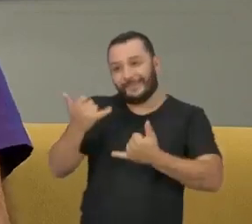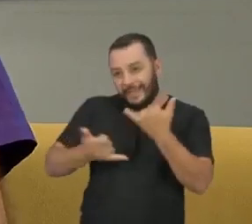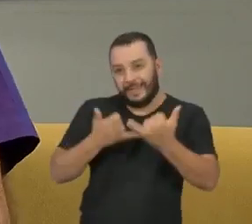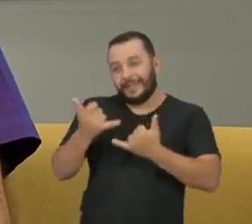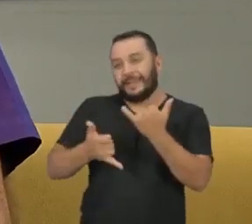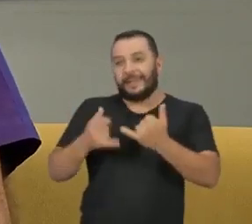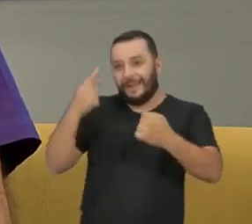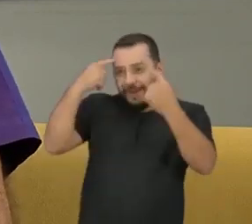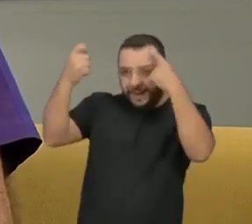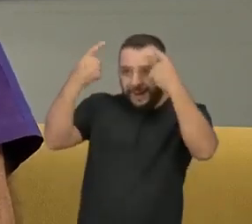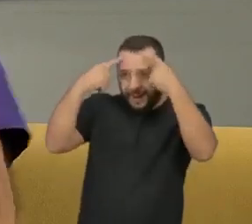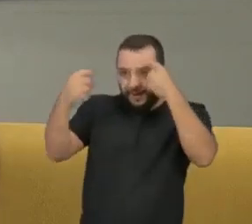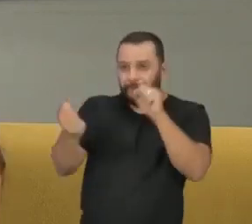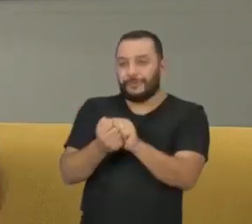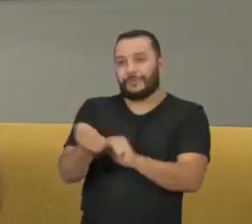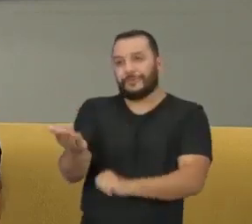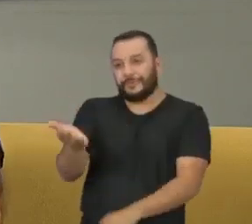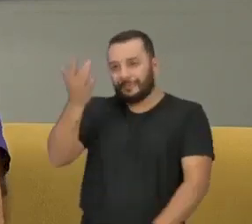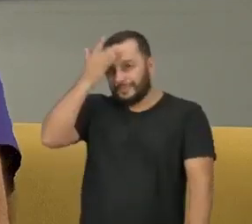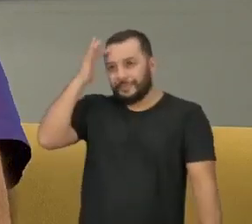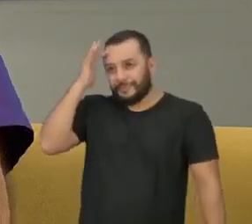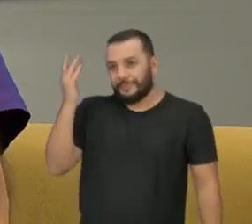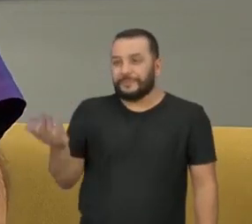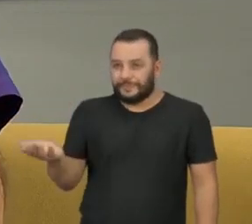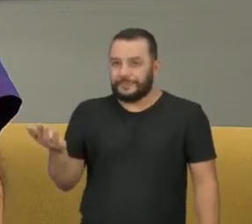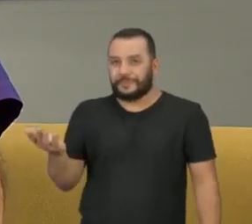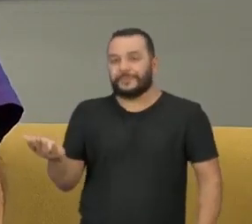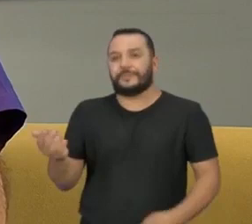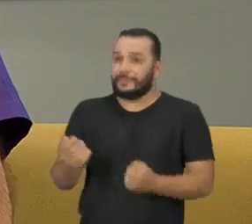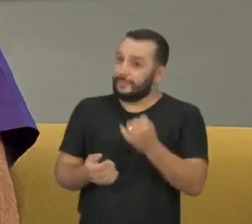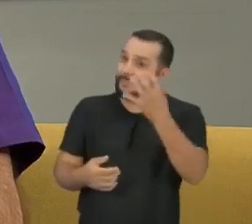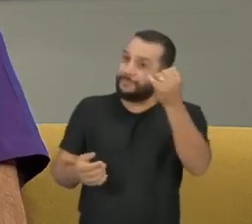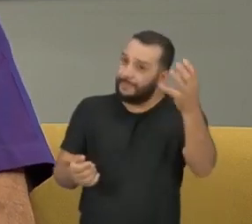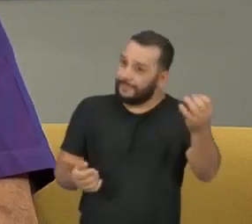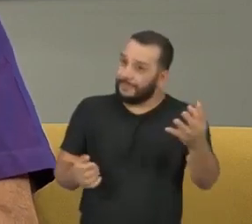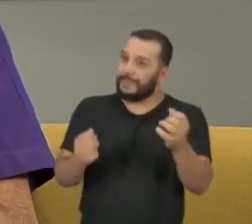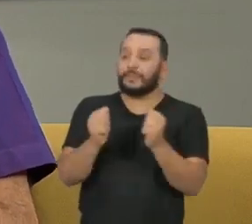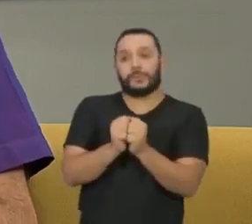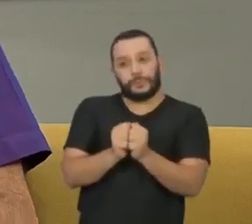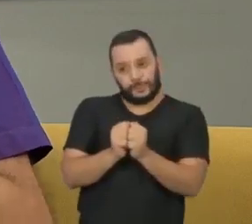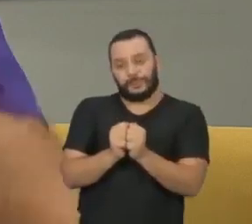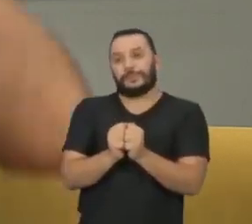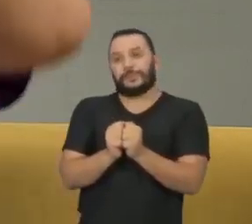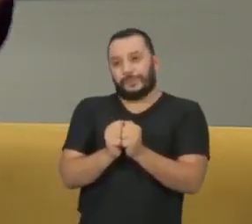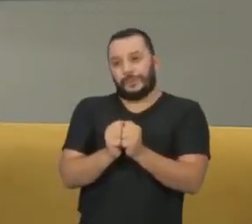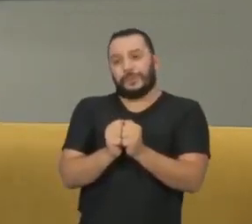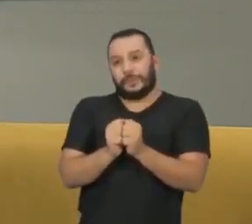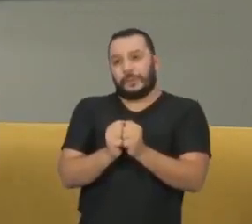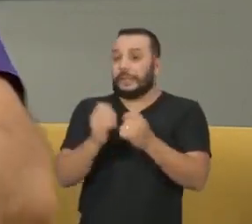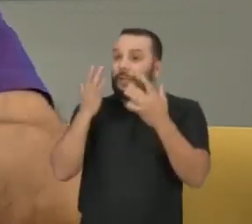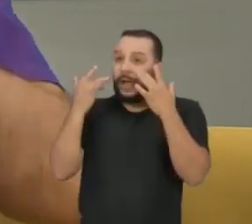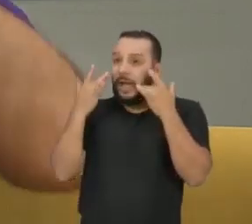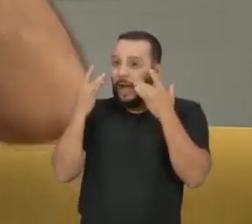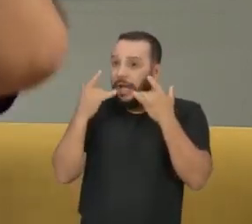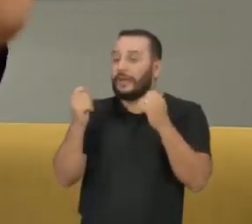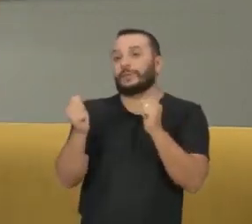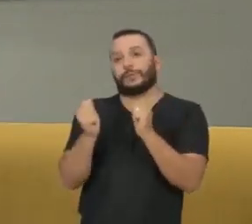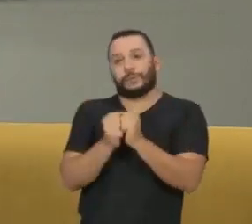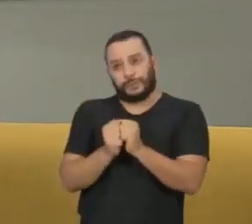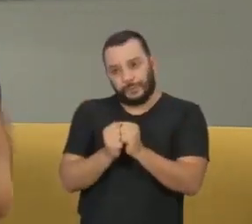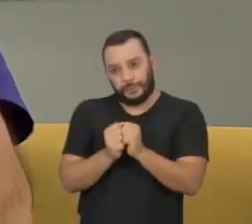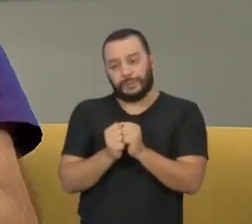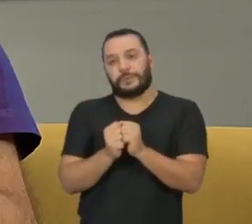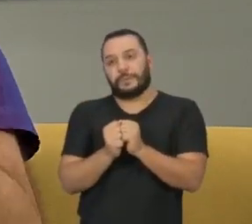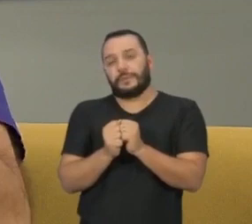coisas juntos com aquela pessoa. Isso vai dar do quê? Viagens conjuntas, isso vai dar em teatros conjuntos, isso vai